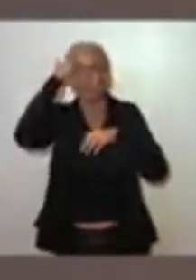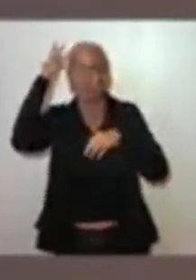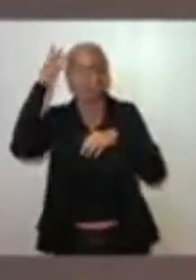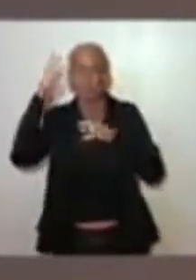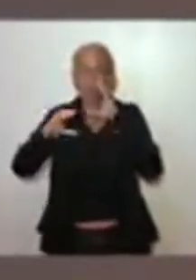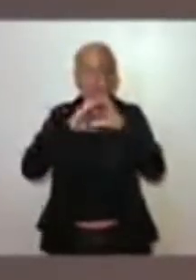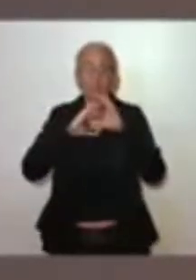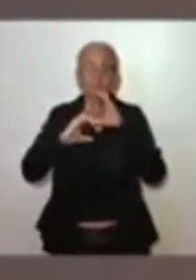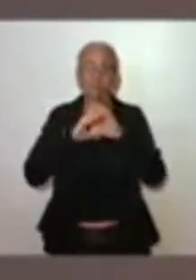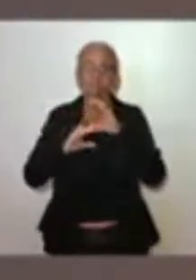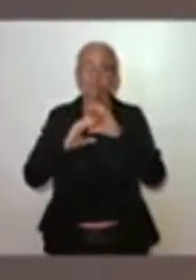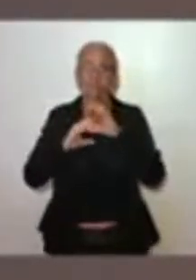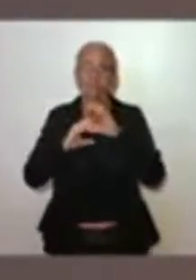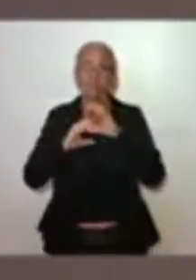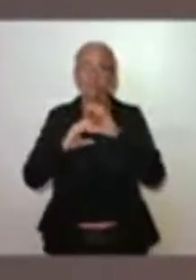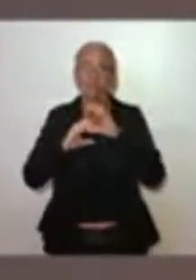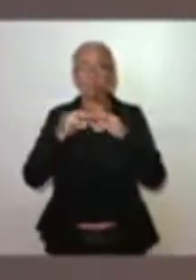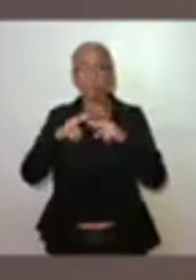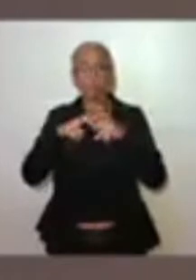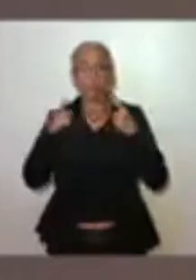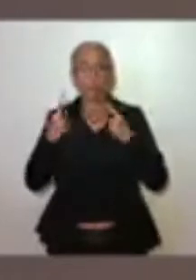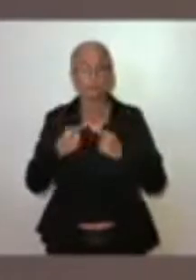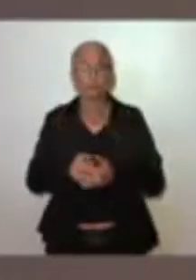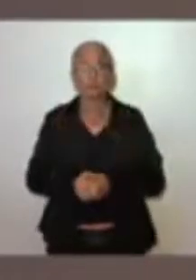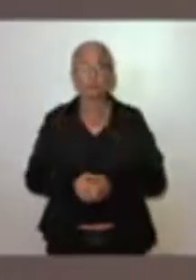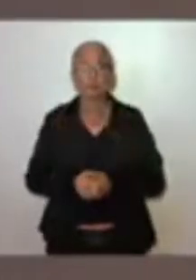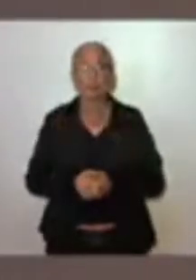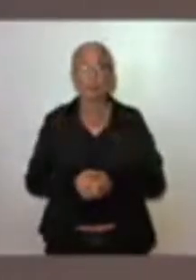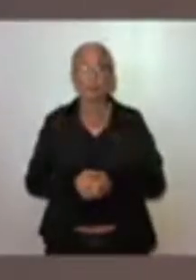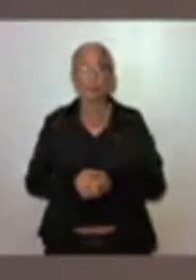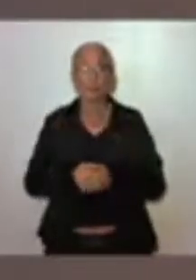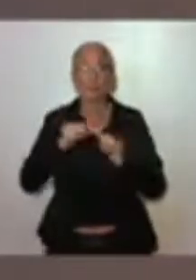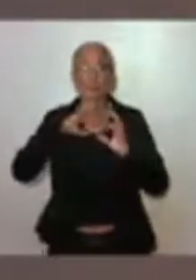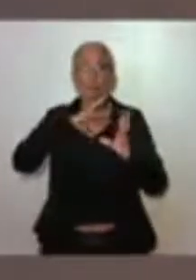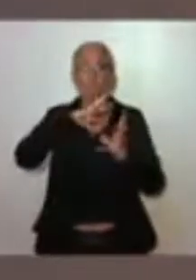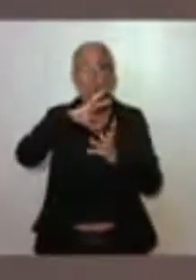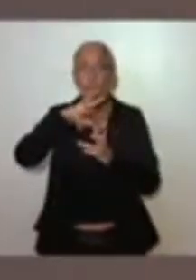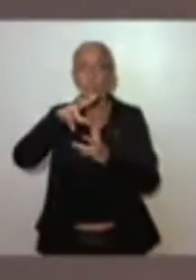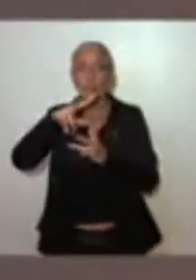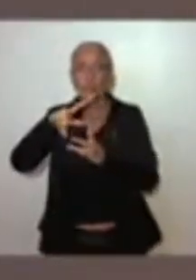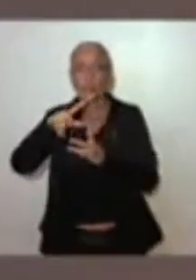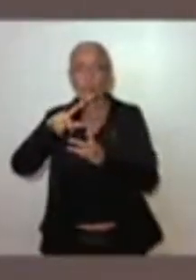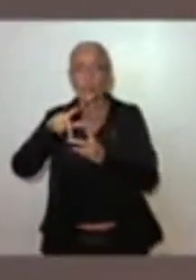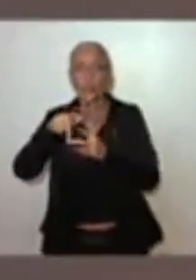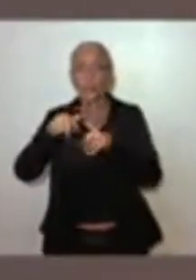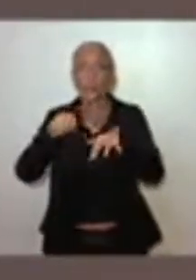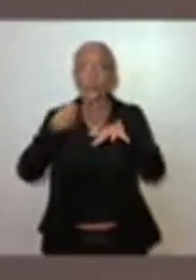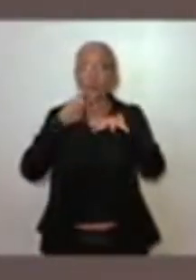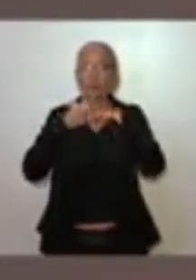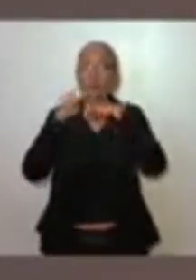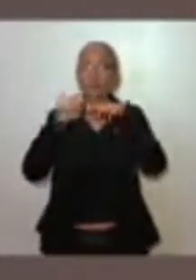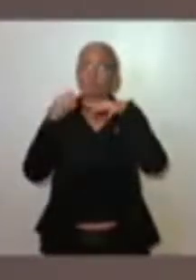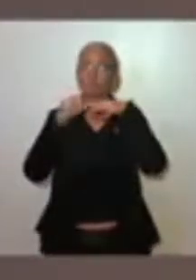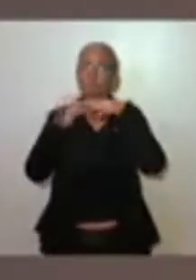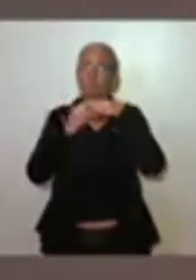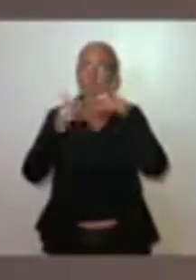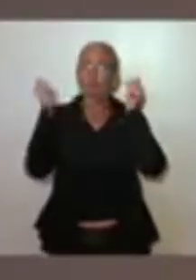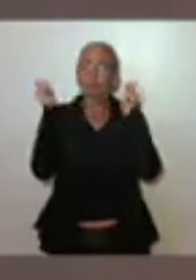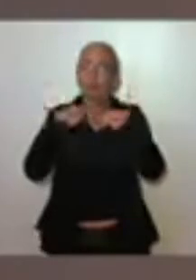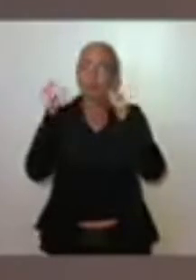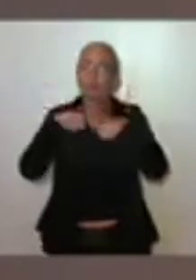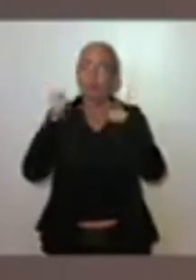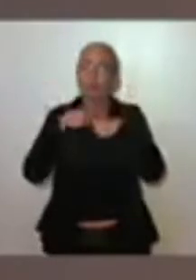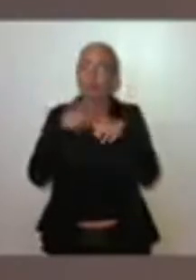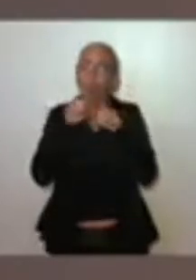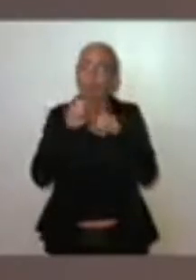comunicarem e portanto neste mundo das fake News nós estamos precisando de uma educação